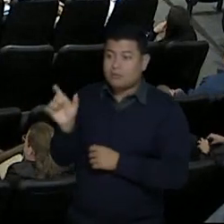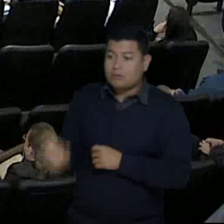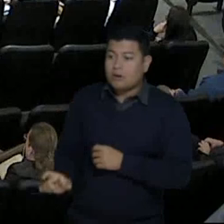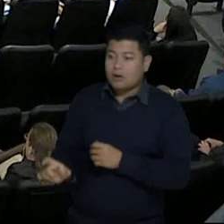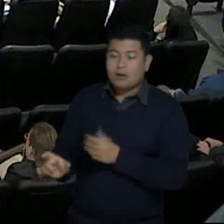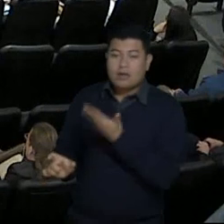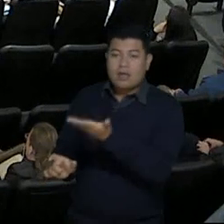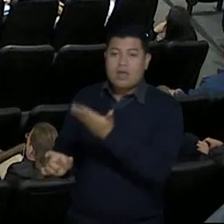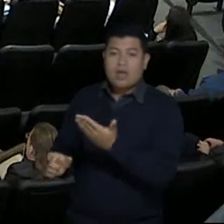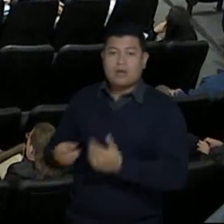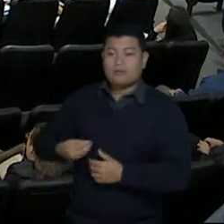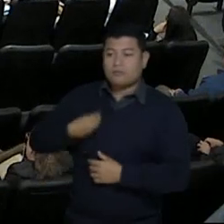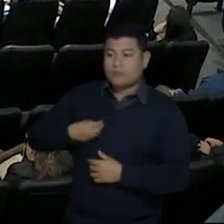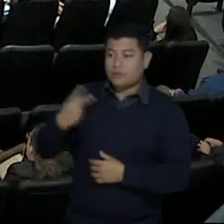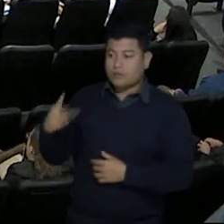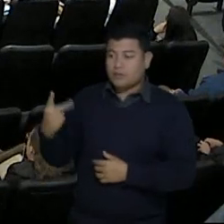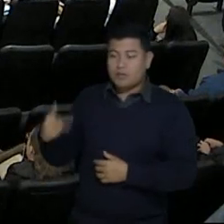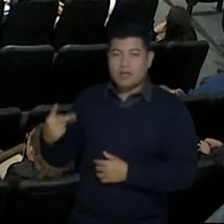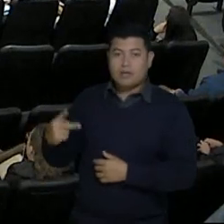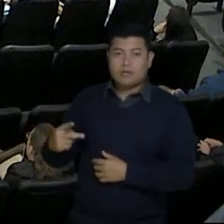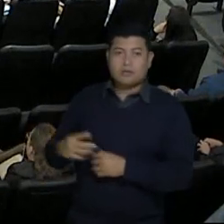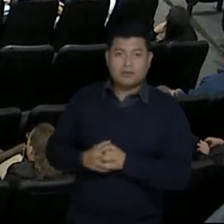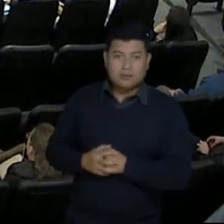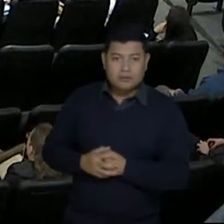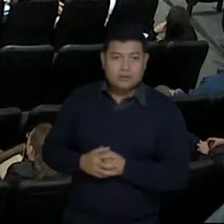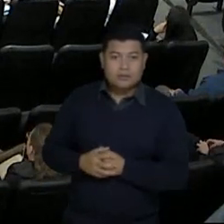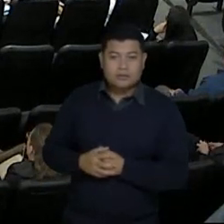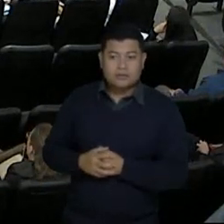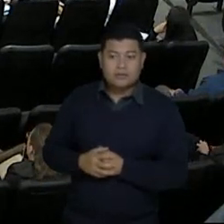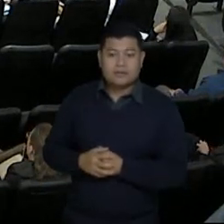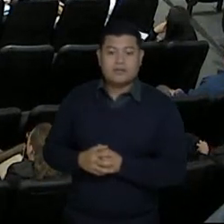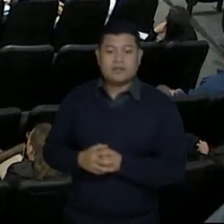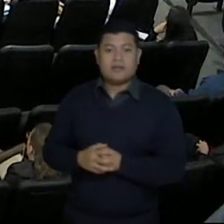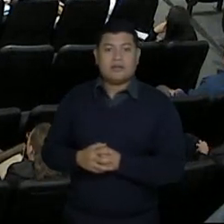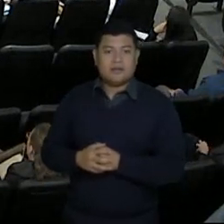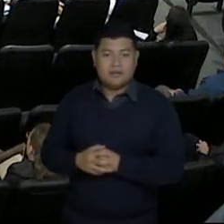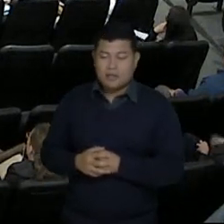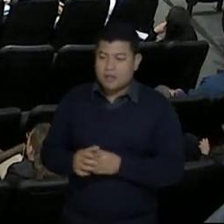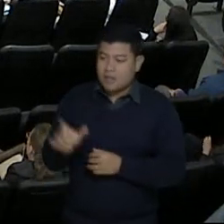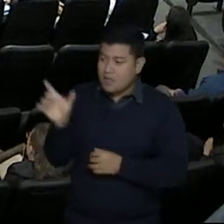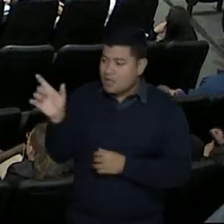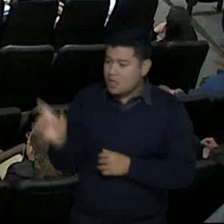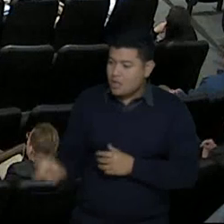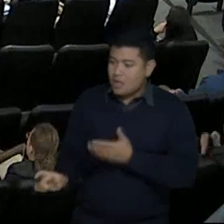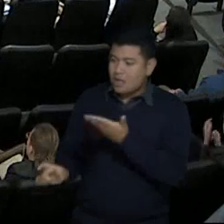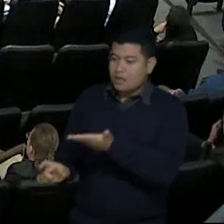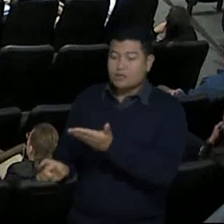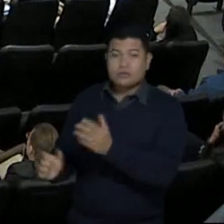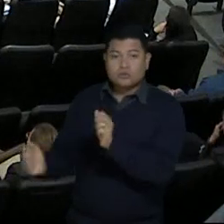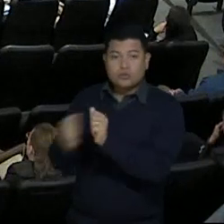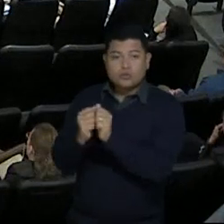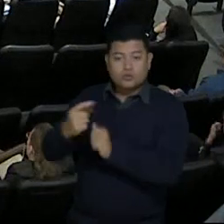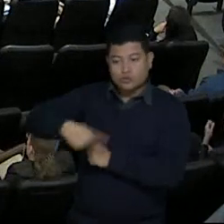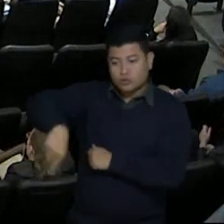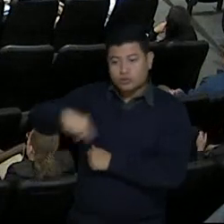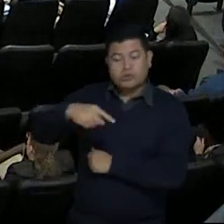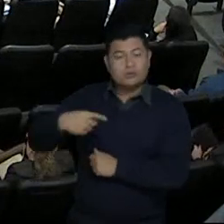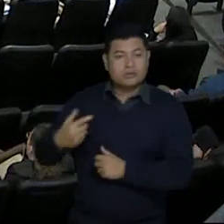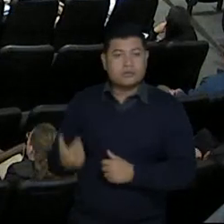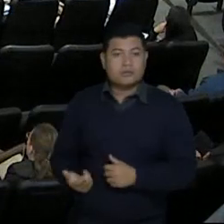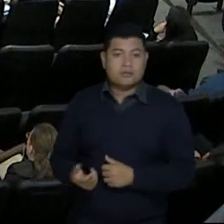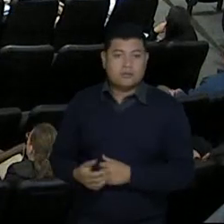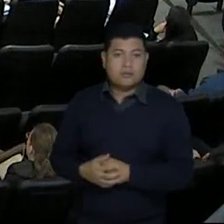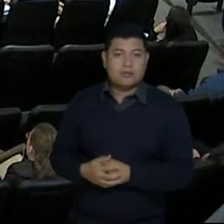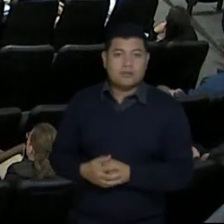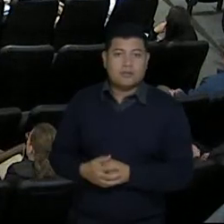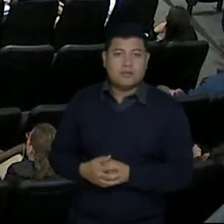que aprende desse sujeito que está ali com a gente se